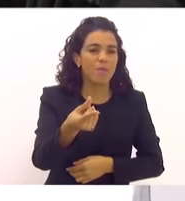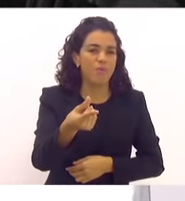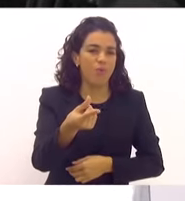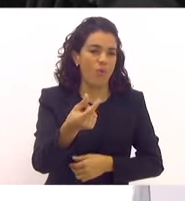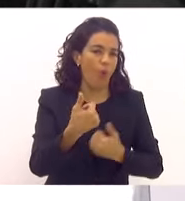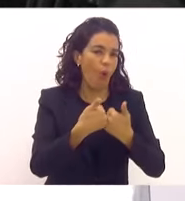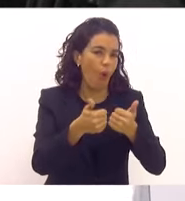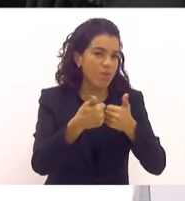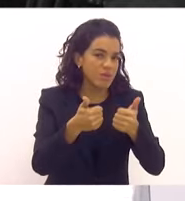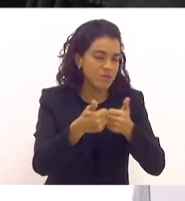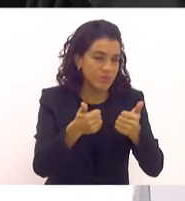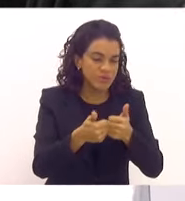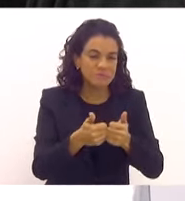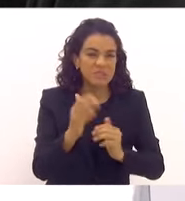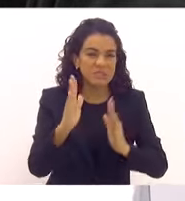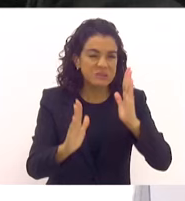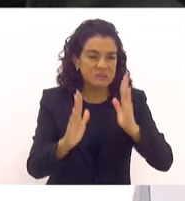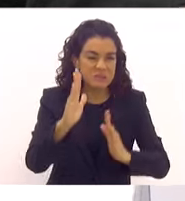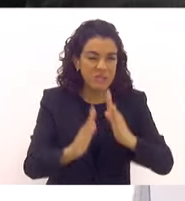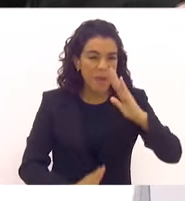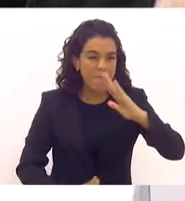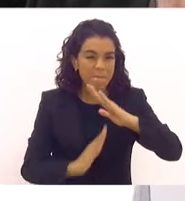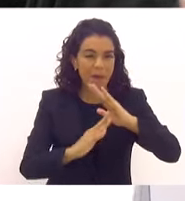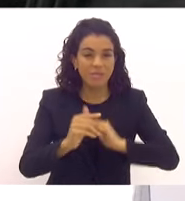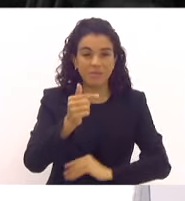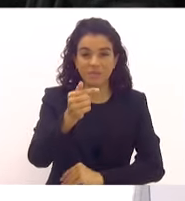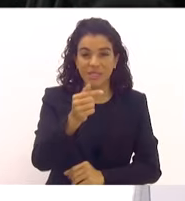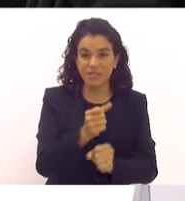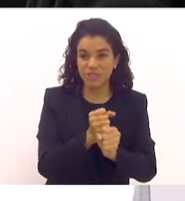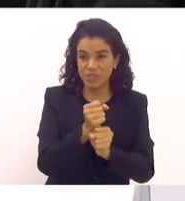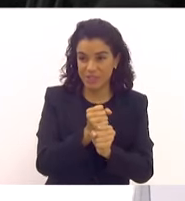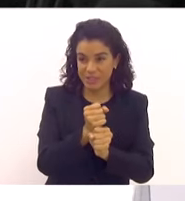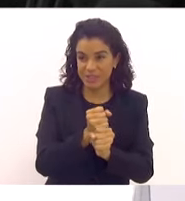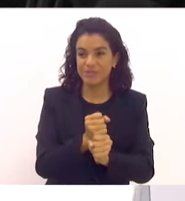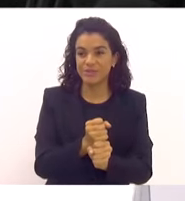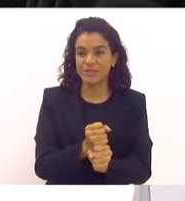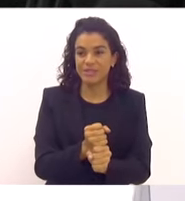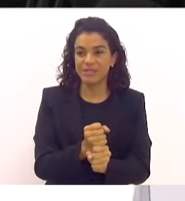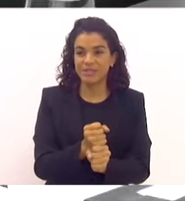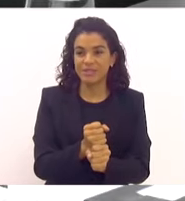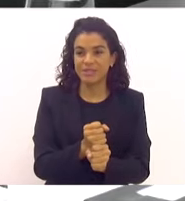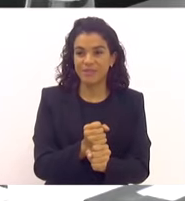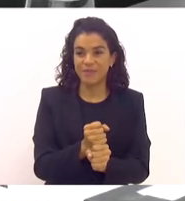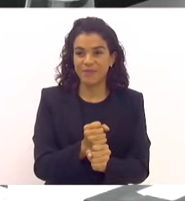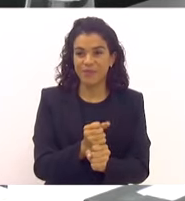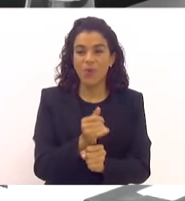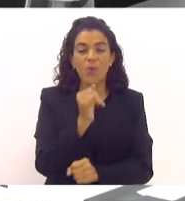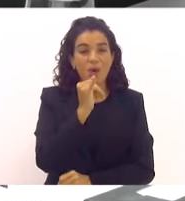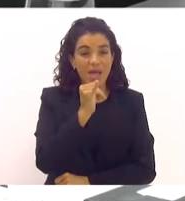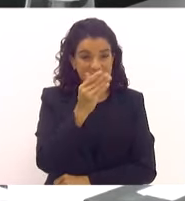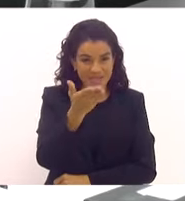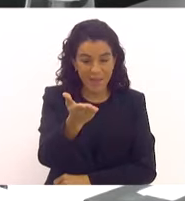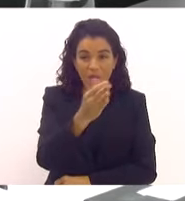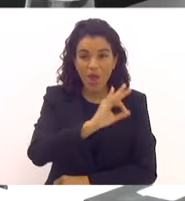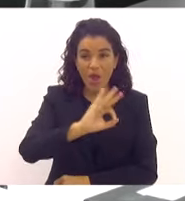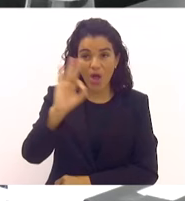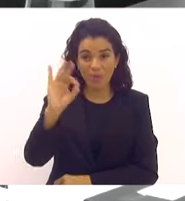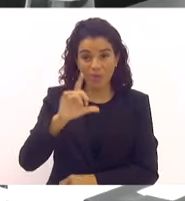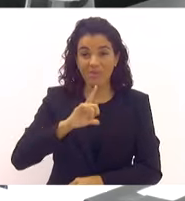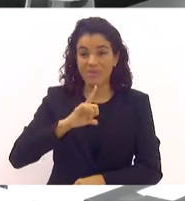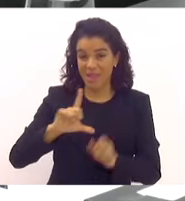tese, é no máximo 7 anos. Se me permite uma parte, o exemplo de Vossa Excelência é muito pertinente, porque tem lei